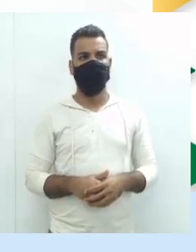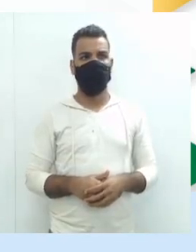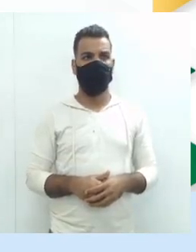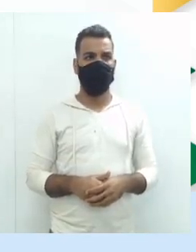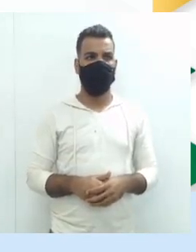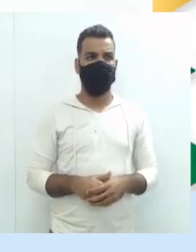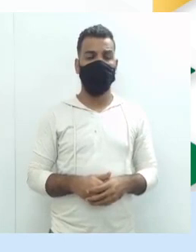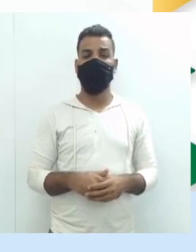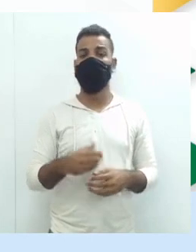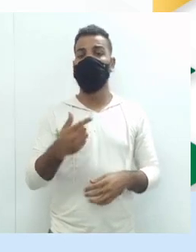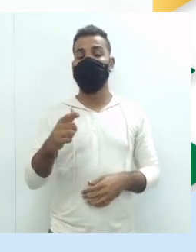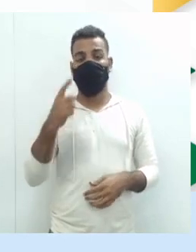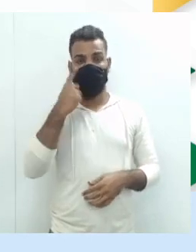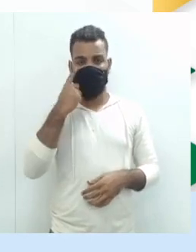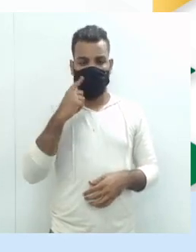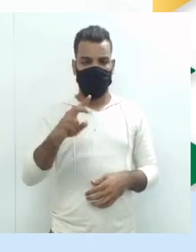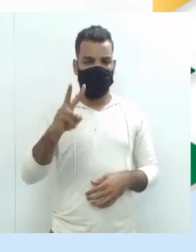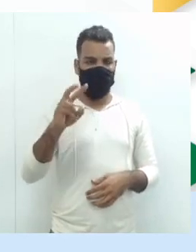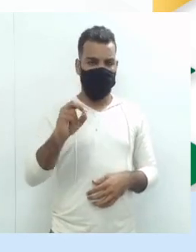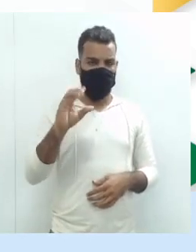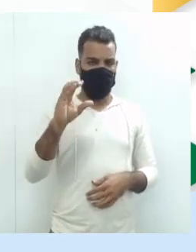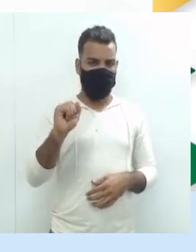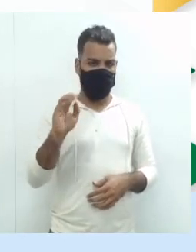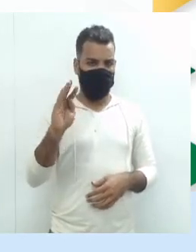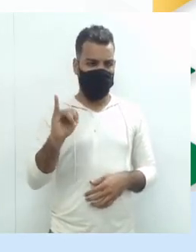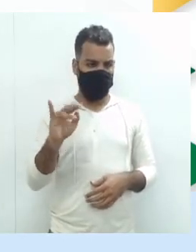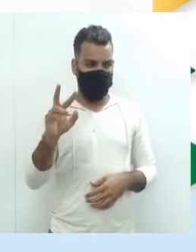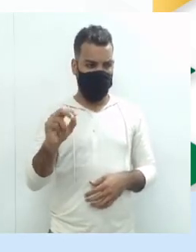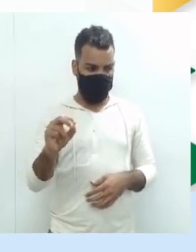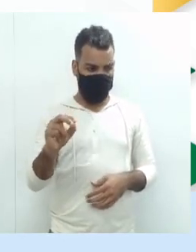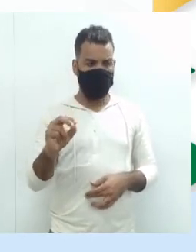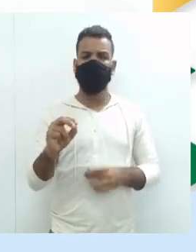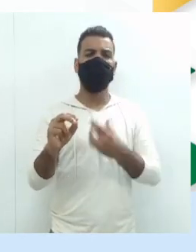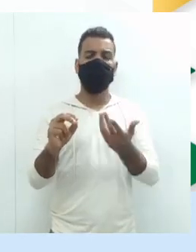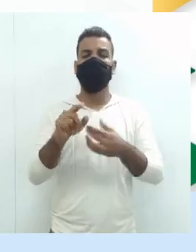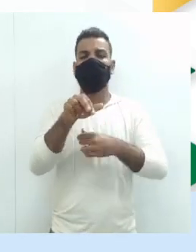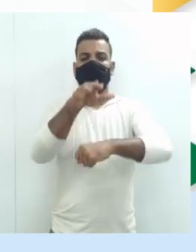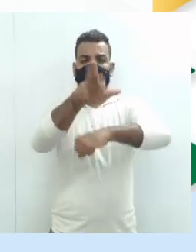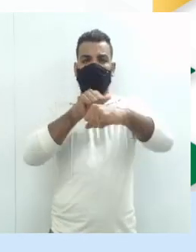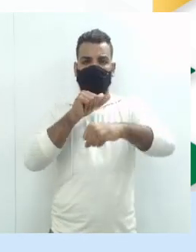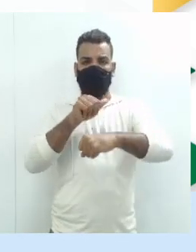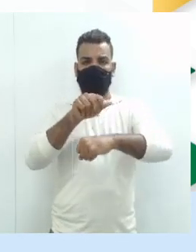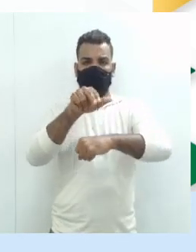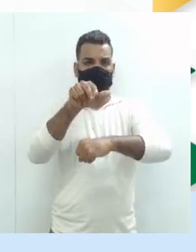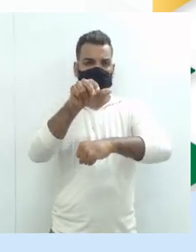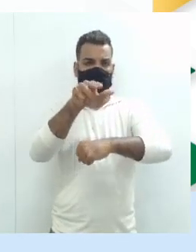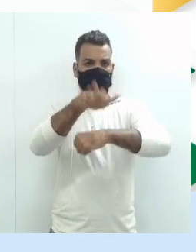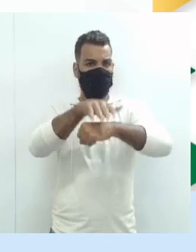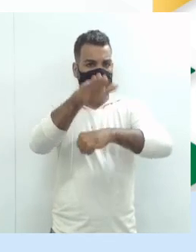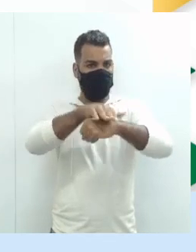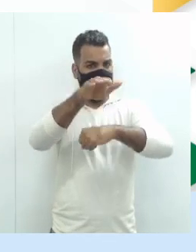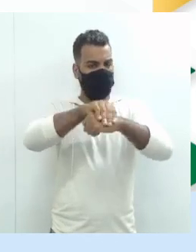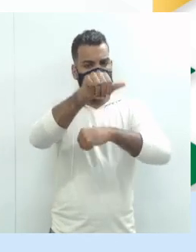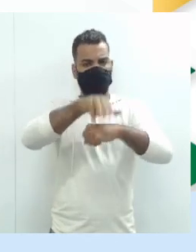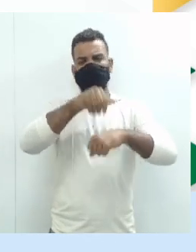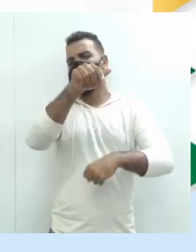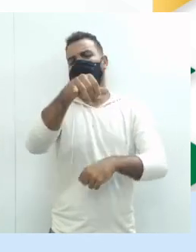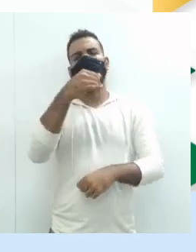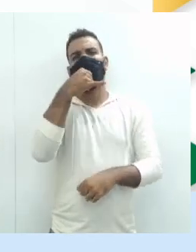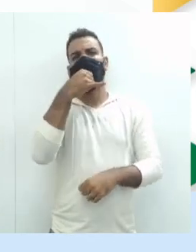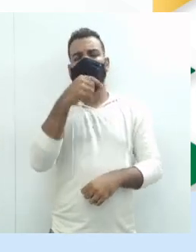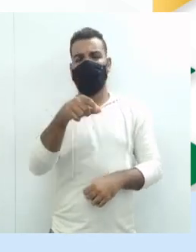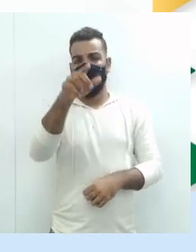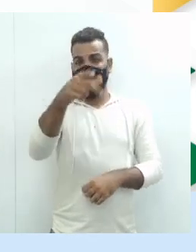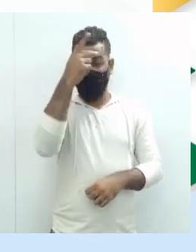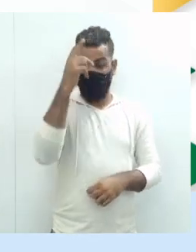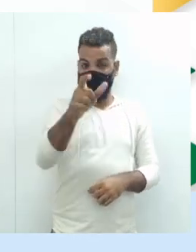de vocativo. O que é o vocativo, pessoal? Vocativo é um chamamento, certo? É quando você se refere à